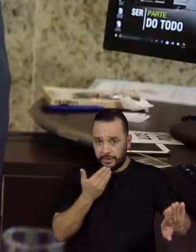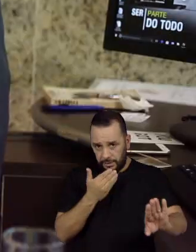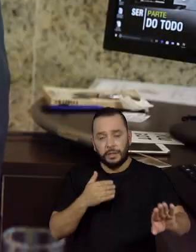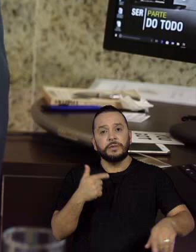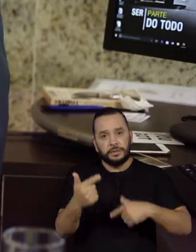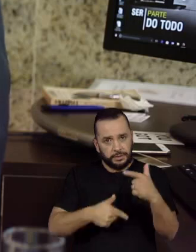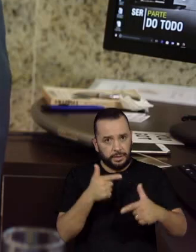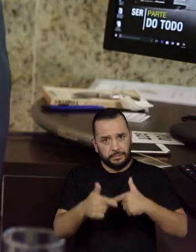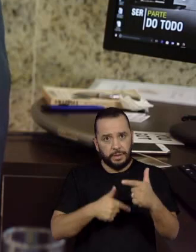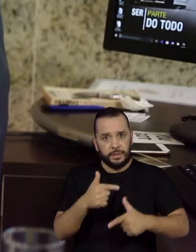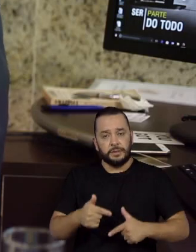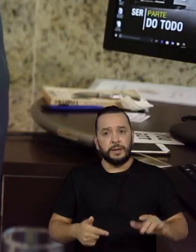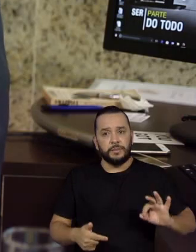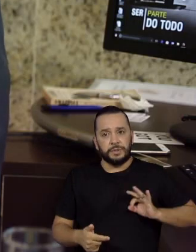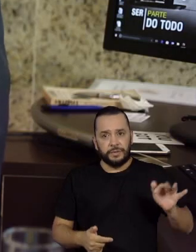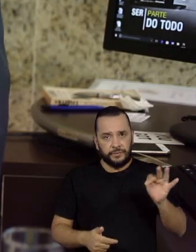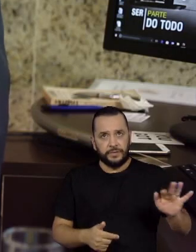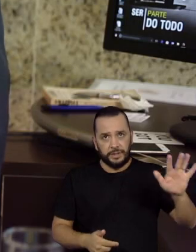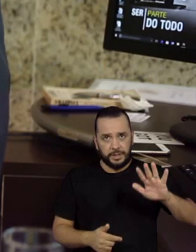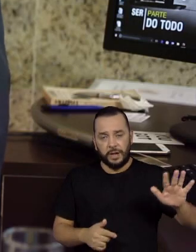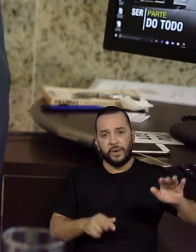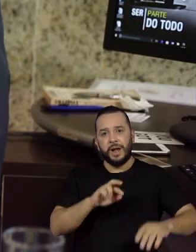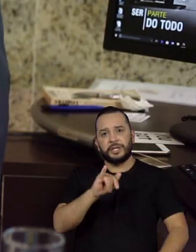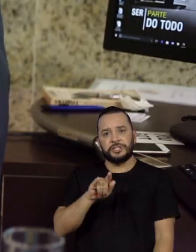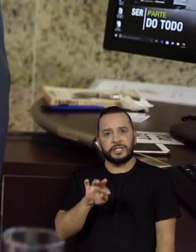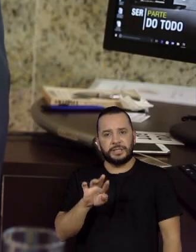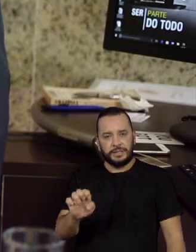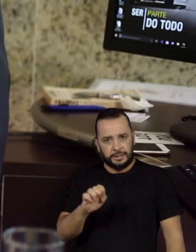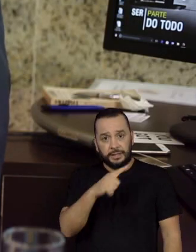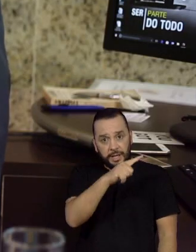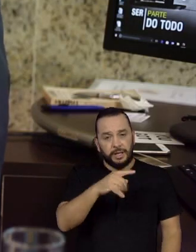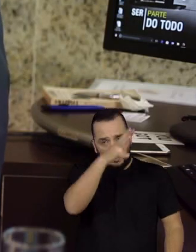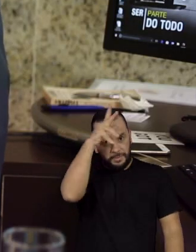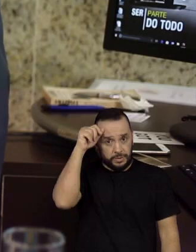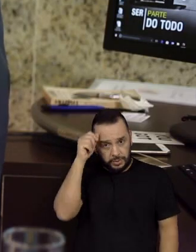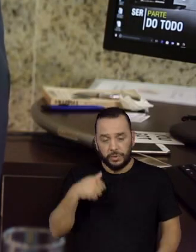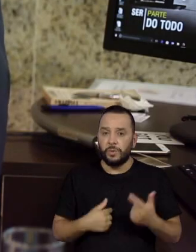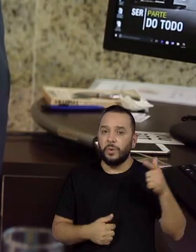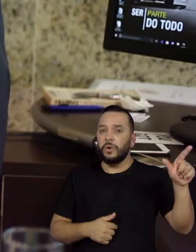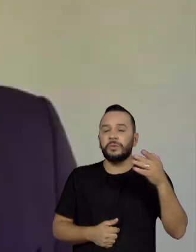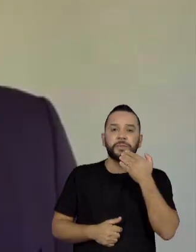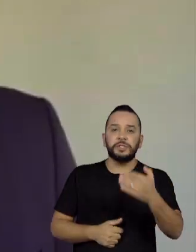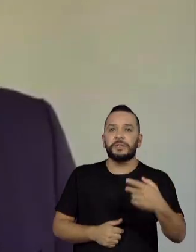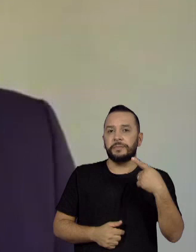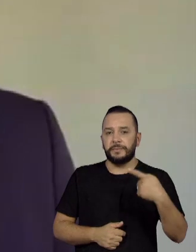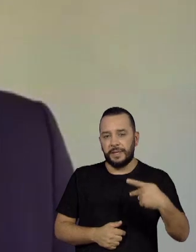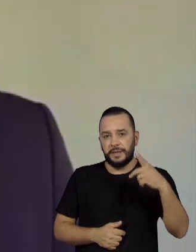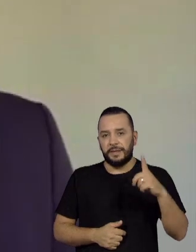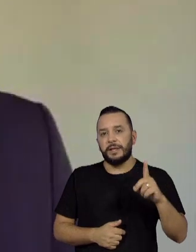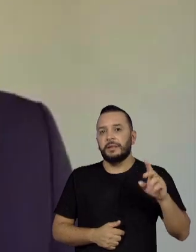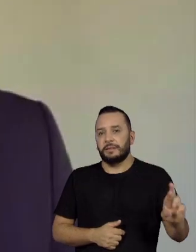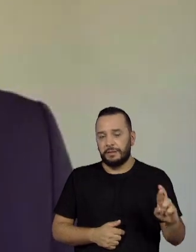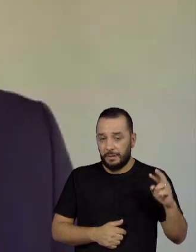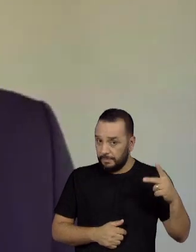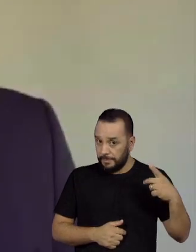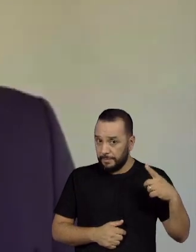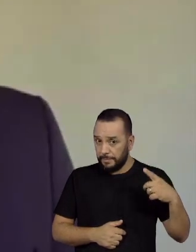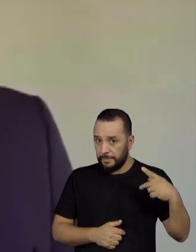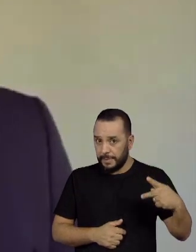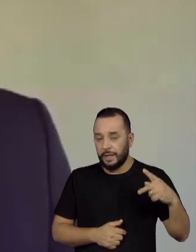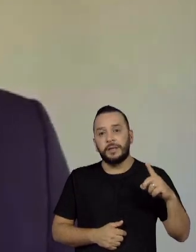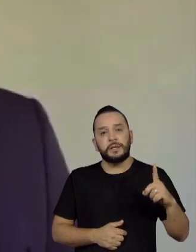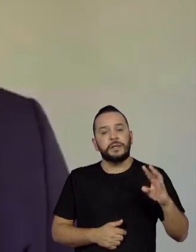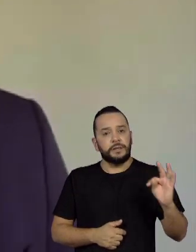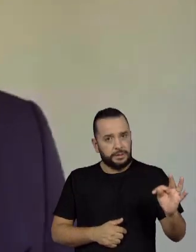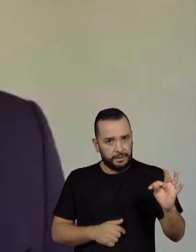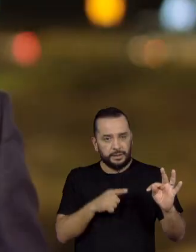do Amazonas, Alexandre Saraiva. E o outro pedido é do PDT. Os documentos citam a suspeita